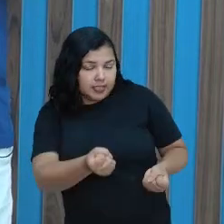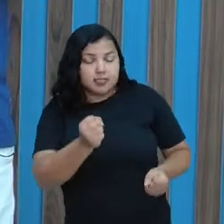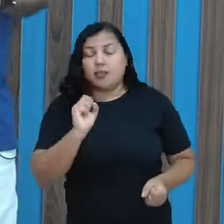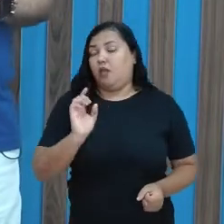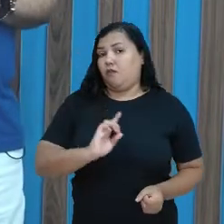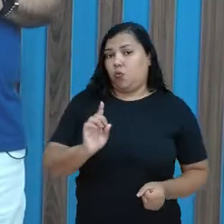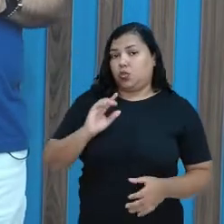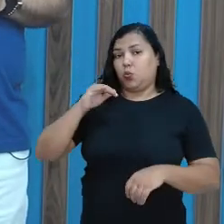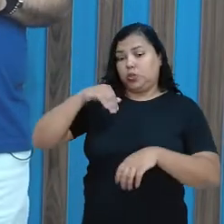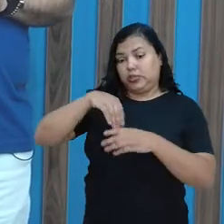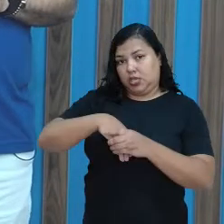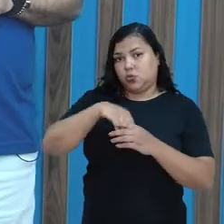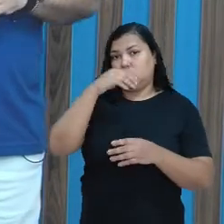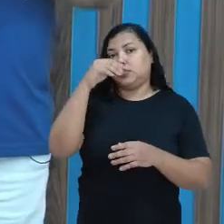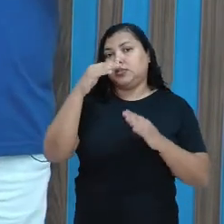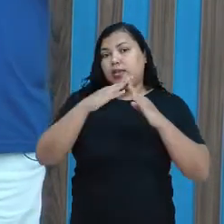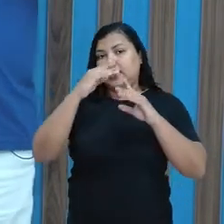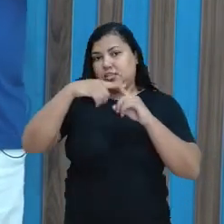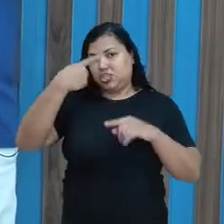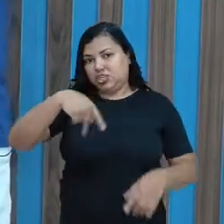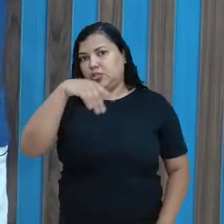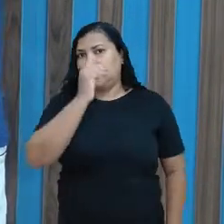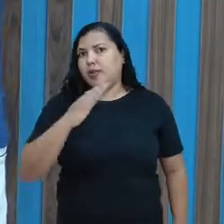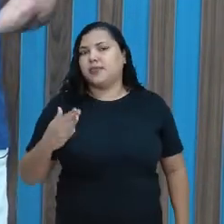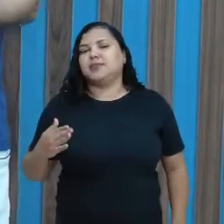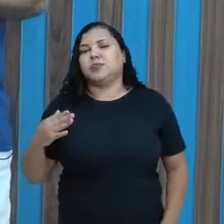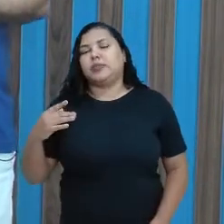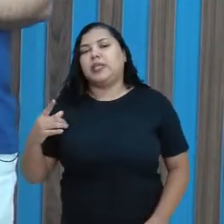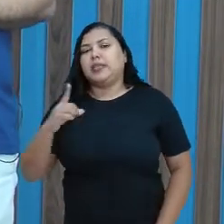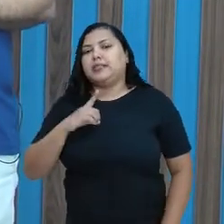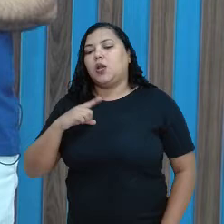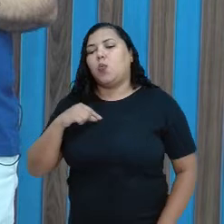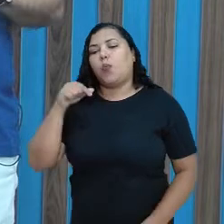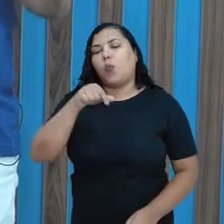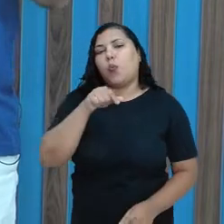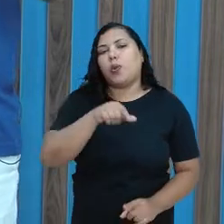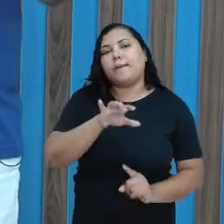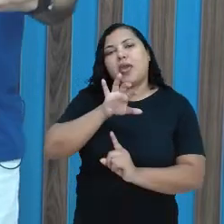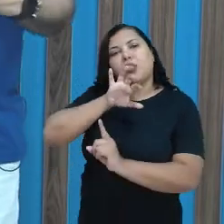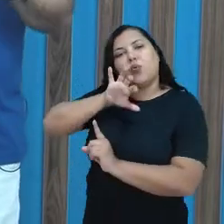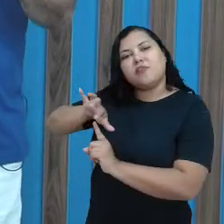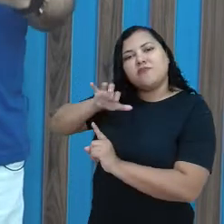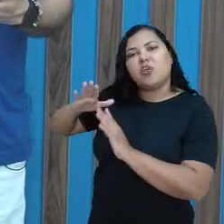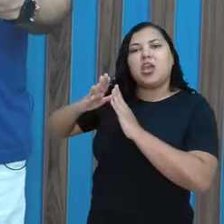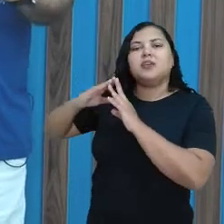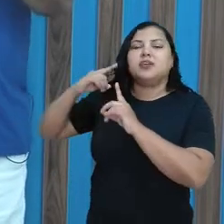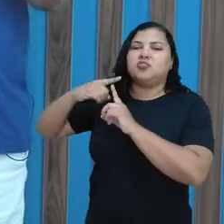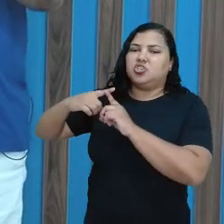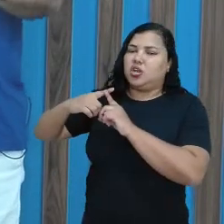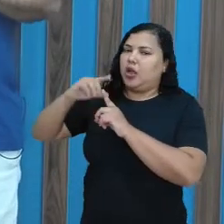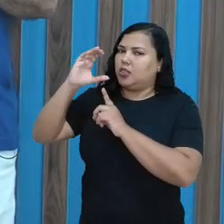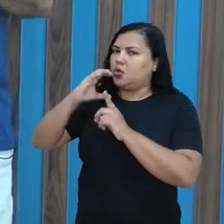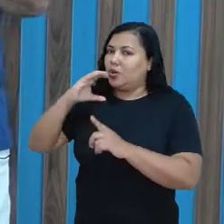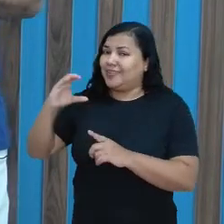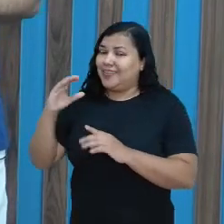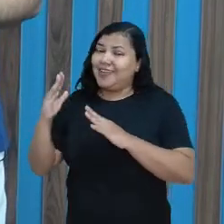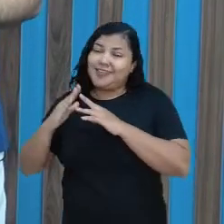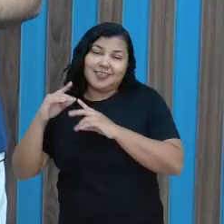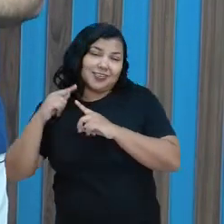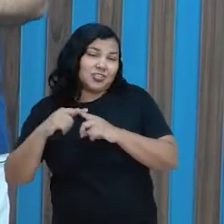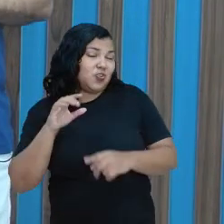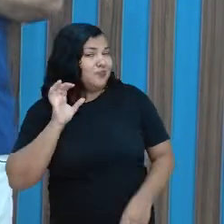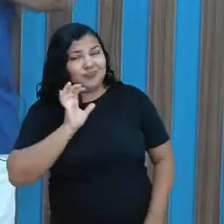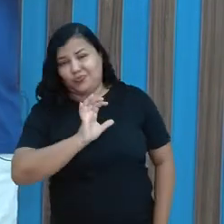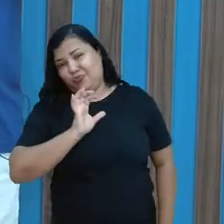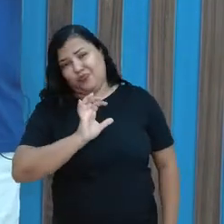não nas igrejas brasileiras. E isso gerou um atrito, né, entre o imperador e a Igreja Católica,